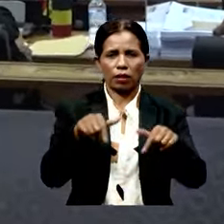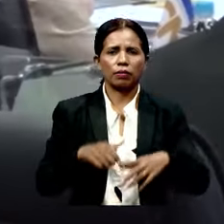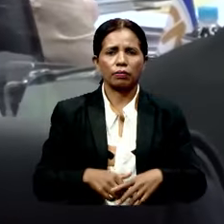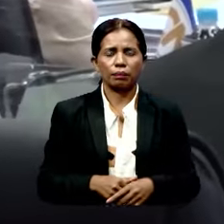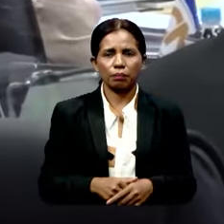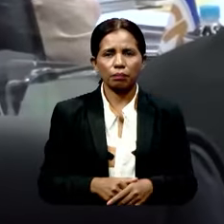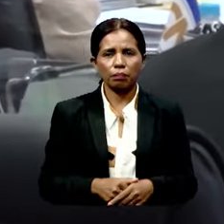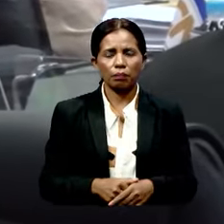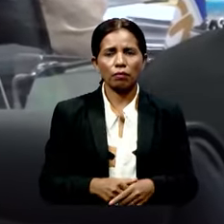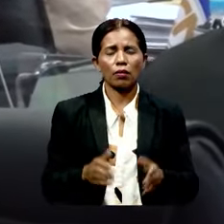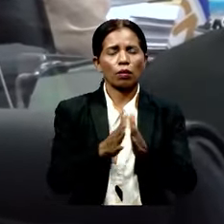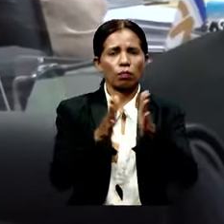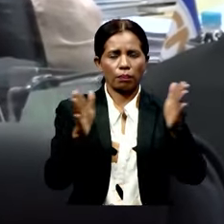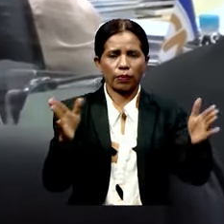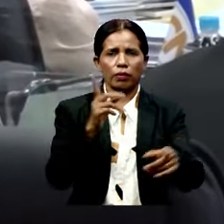Bom, deputados,